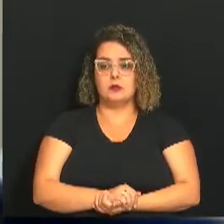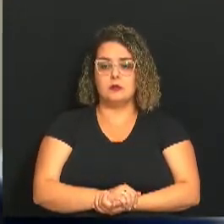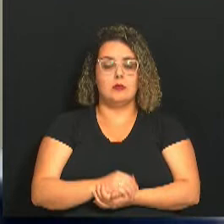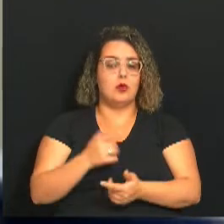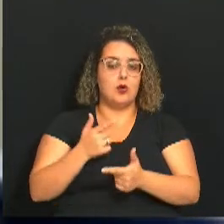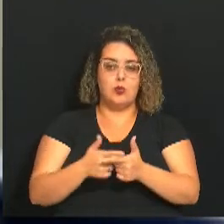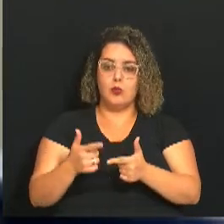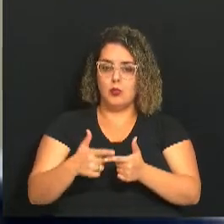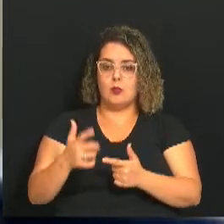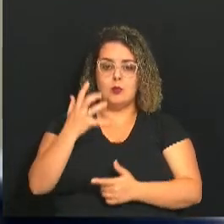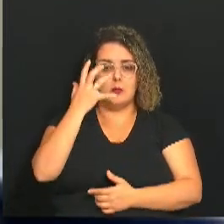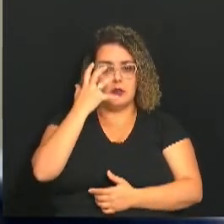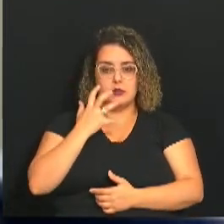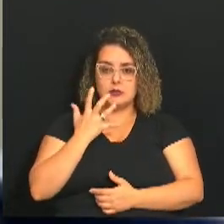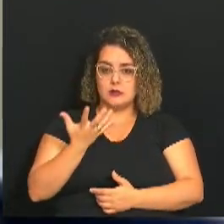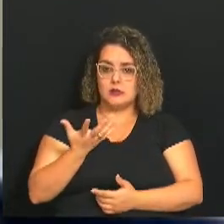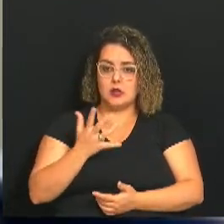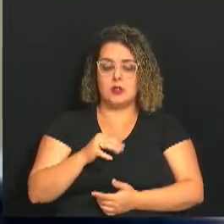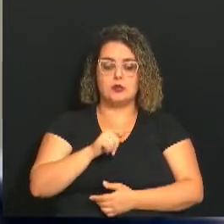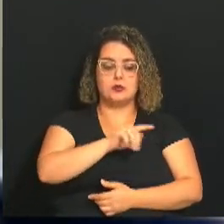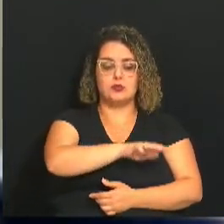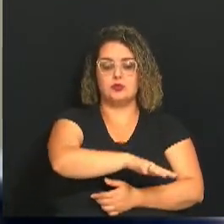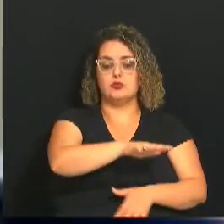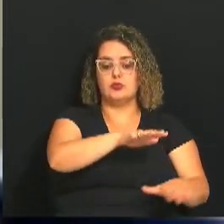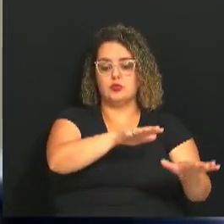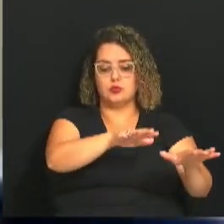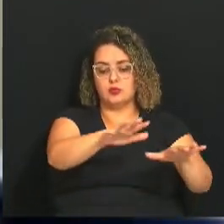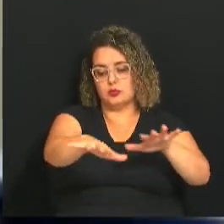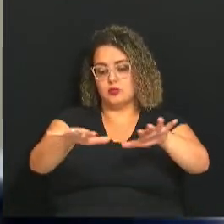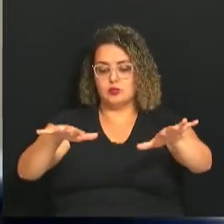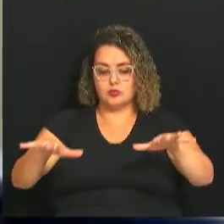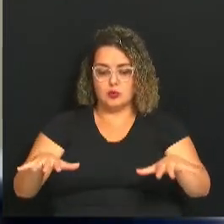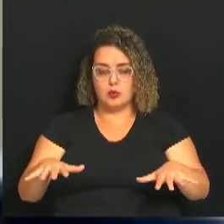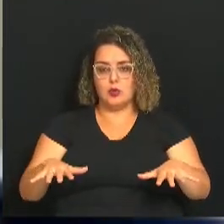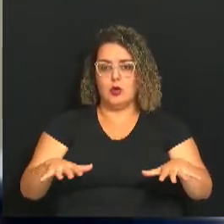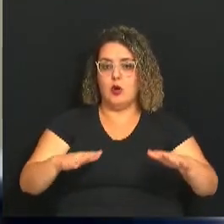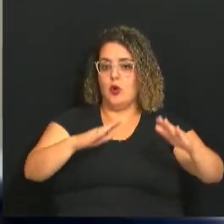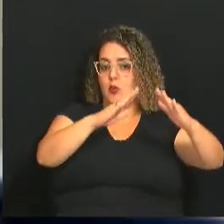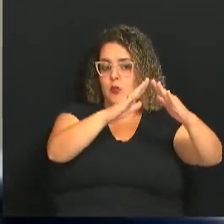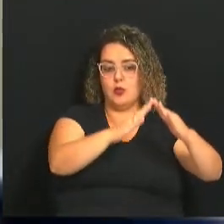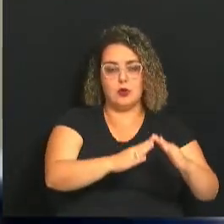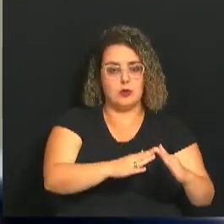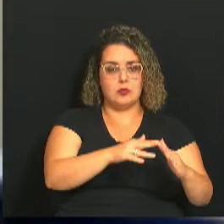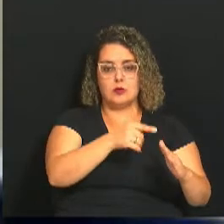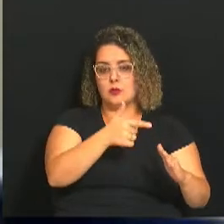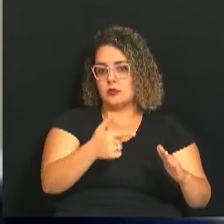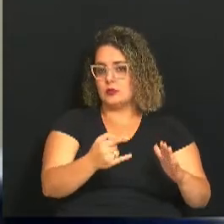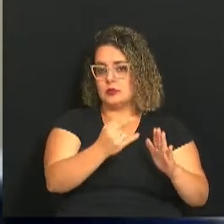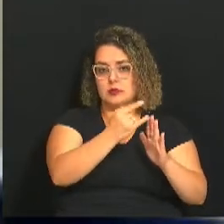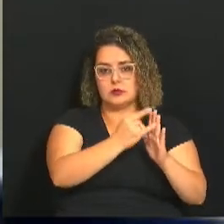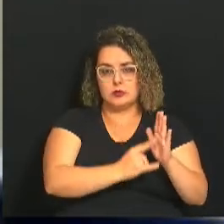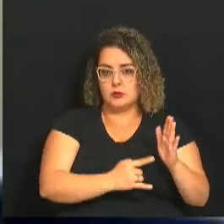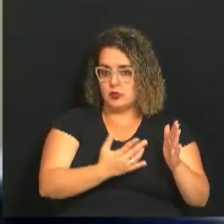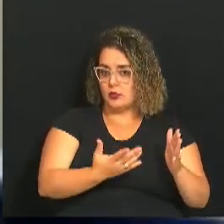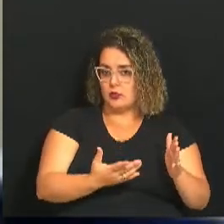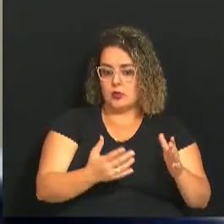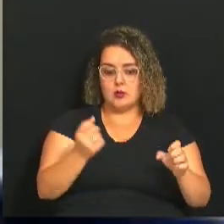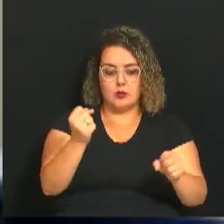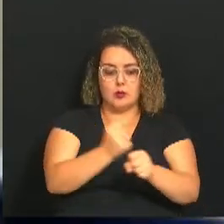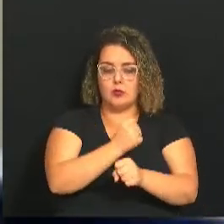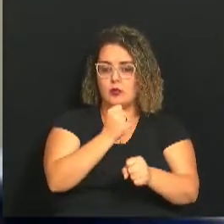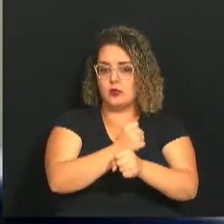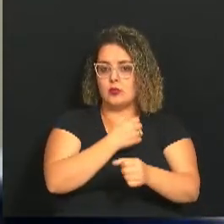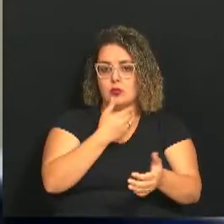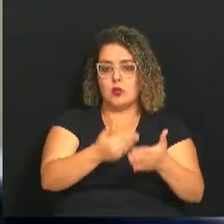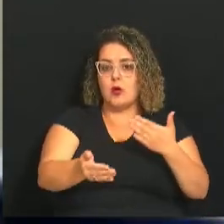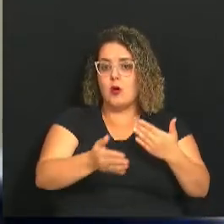sérios, né? São loteamentos irregulares, moradias irregulares, o pessoal constrói as moradias